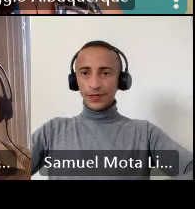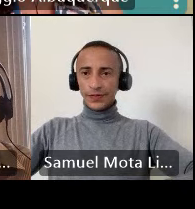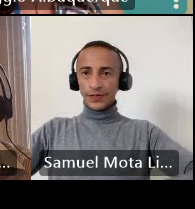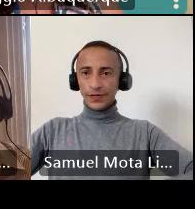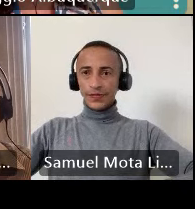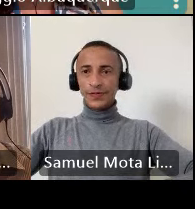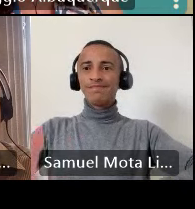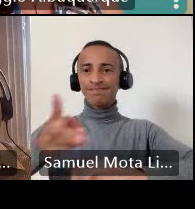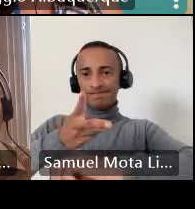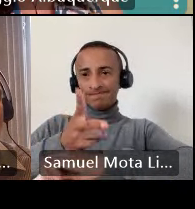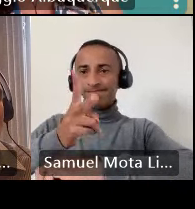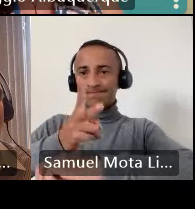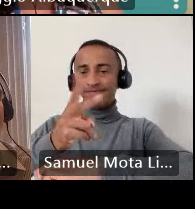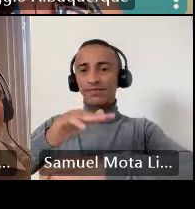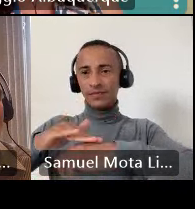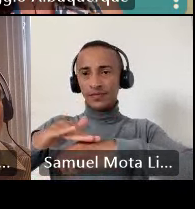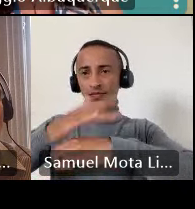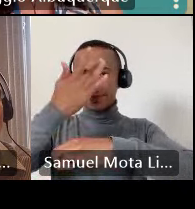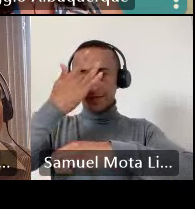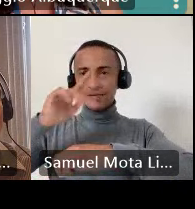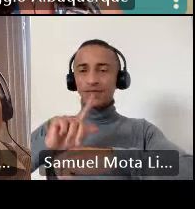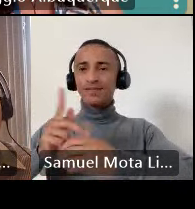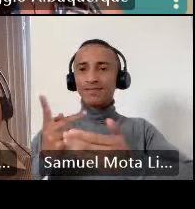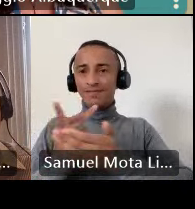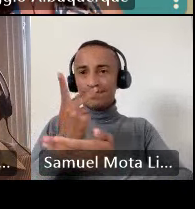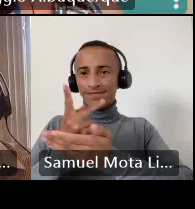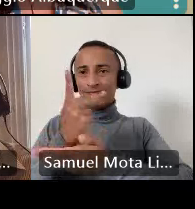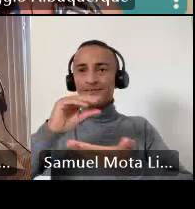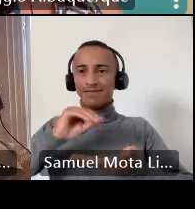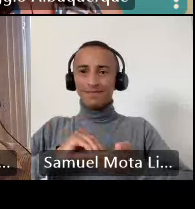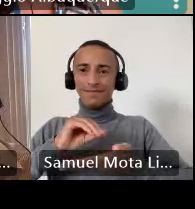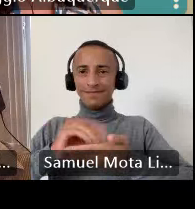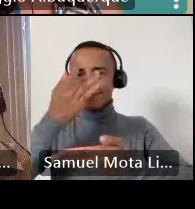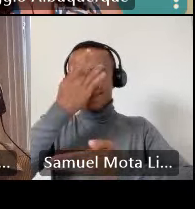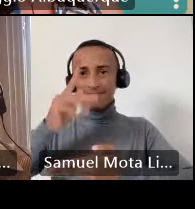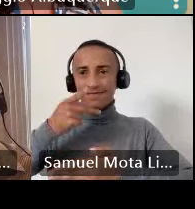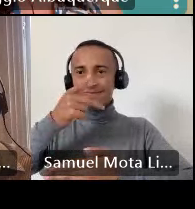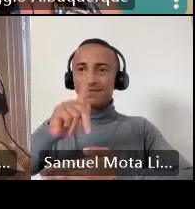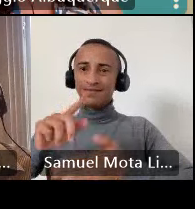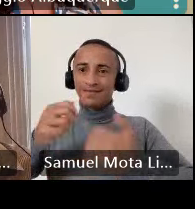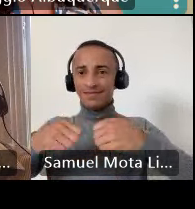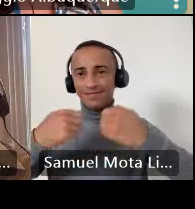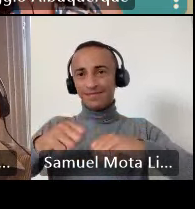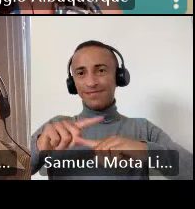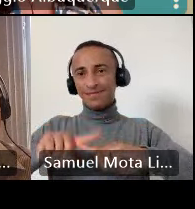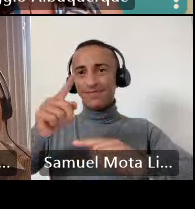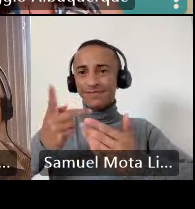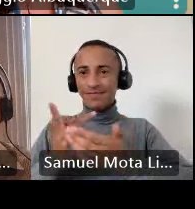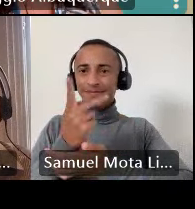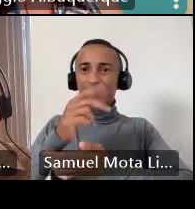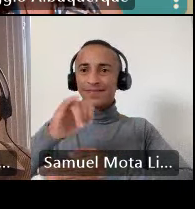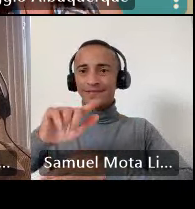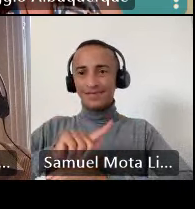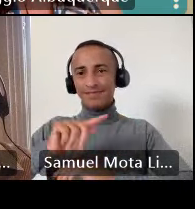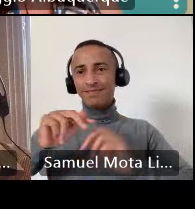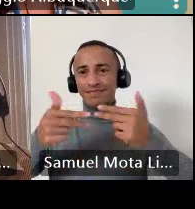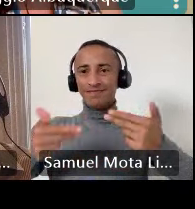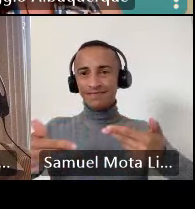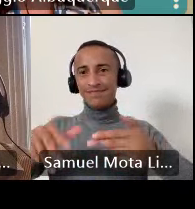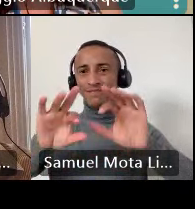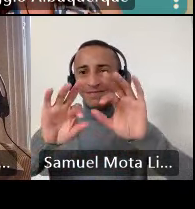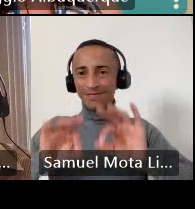falha e já aconteceu né deos colegas falarem Ah isso não vai mais acontecer eu falo não calma Se tem uma coisa que a gente tem certeza é que enquanto